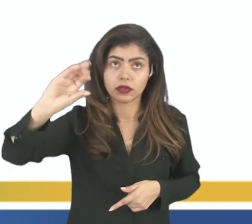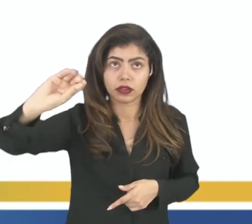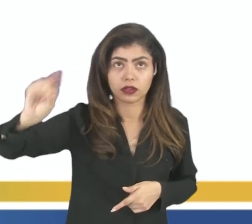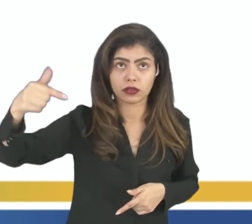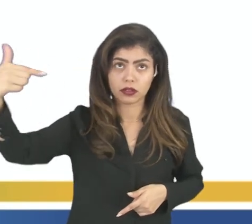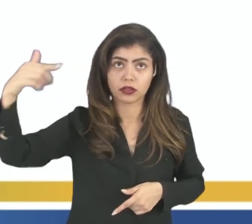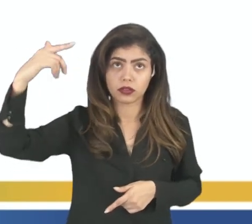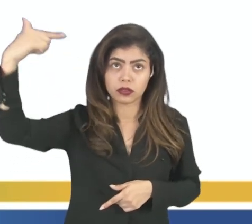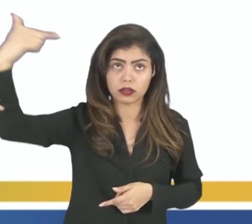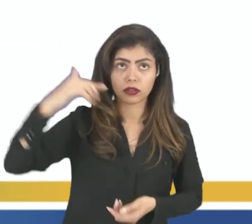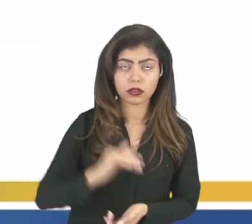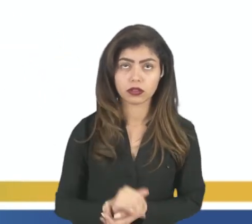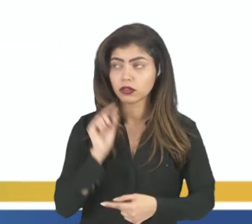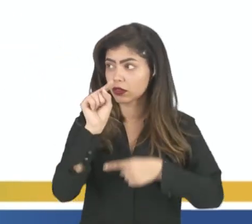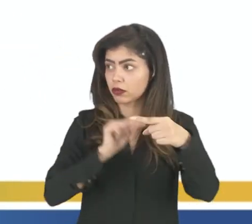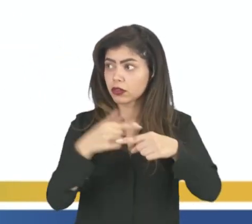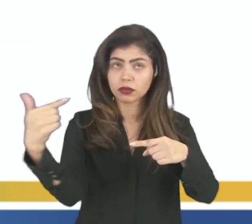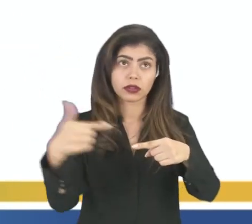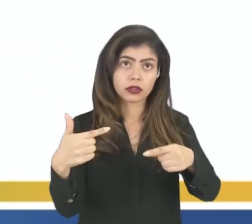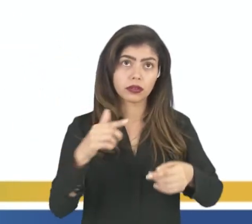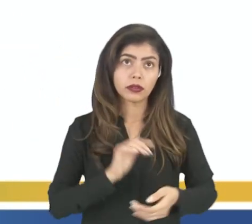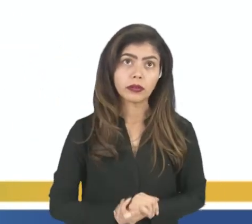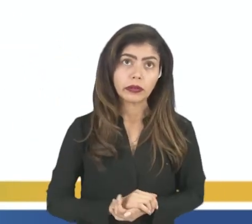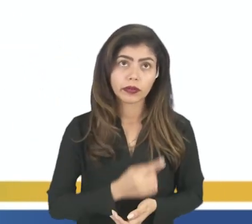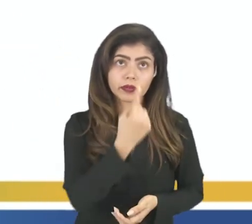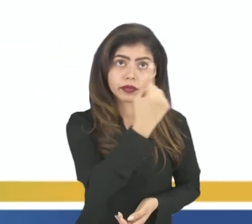0,2 ao quadrado, dividido por 2.